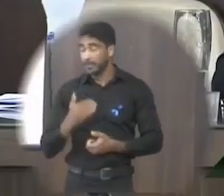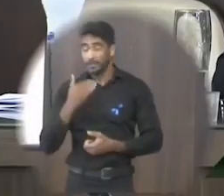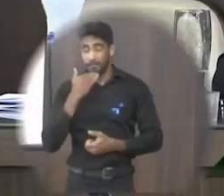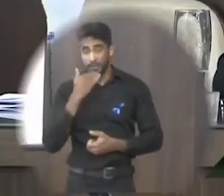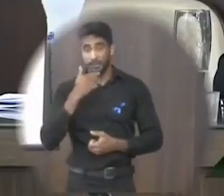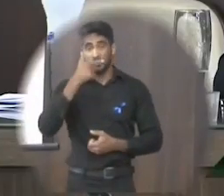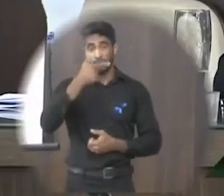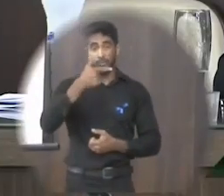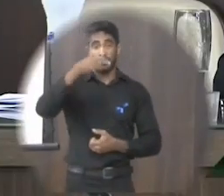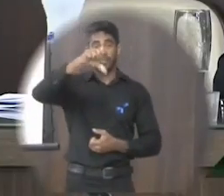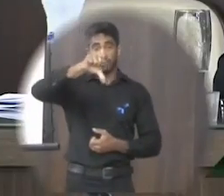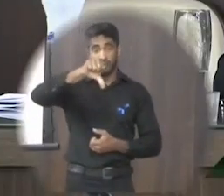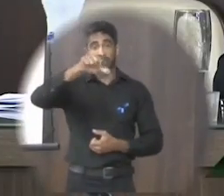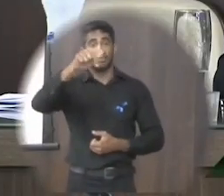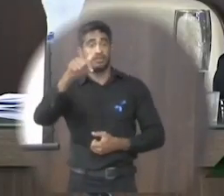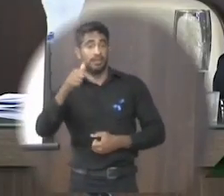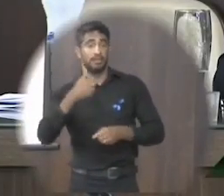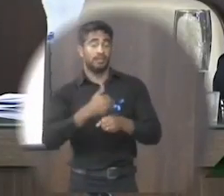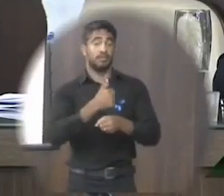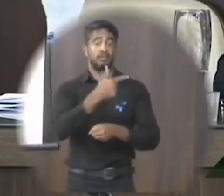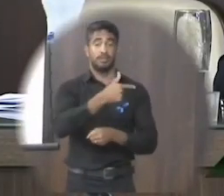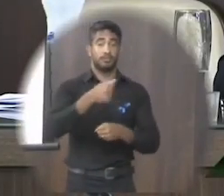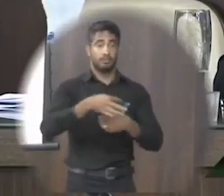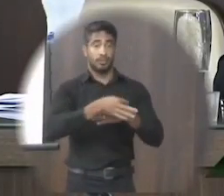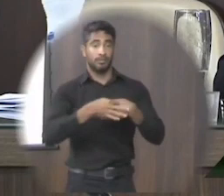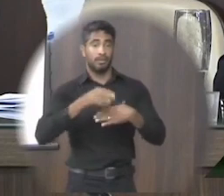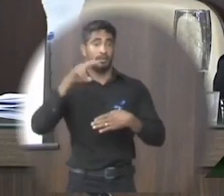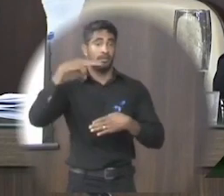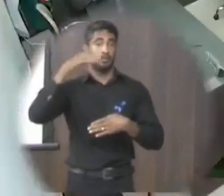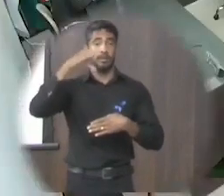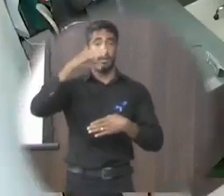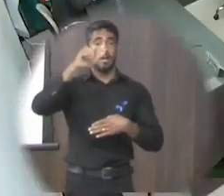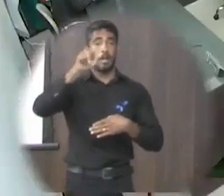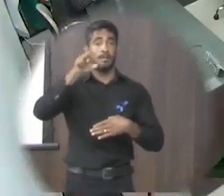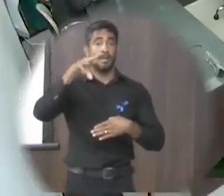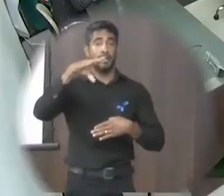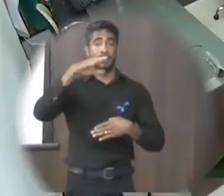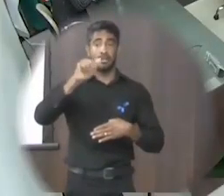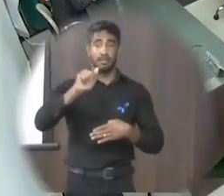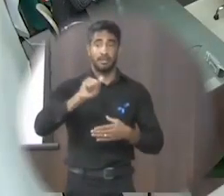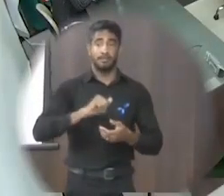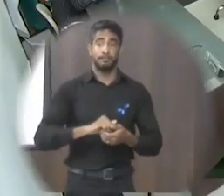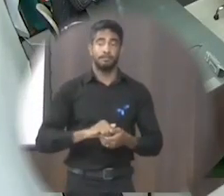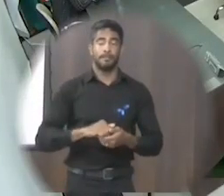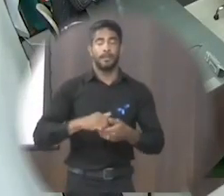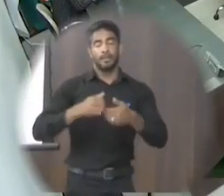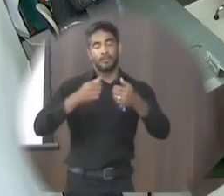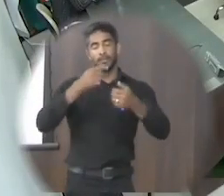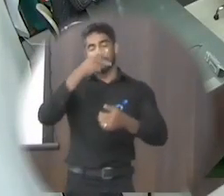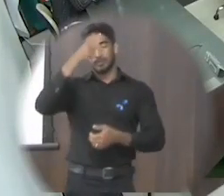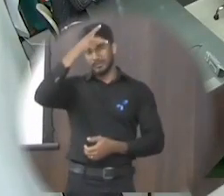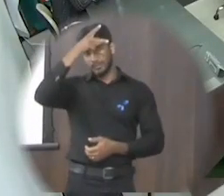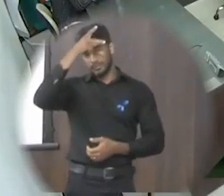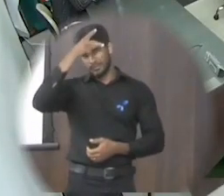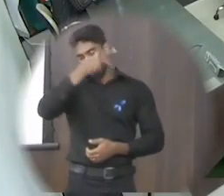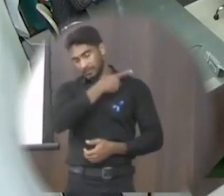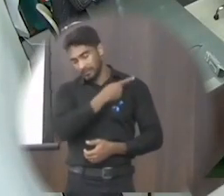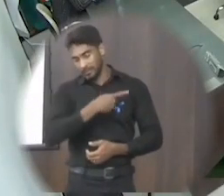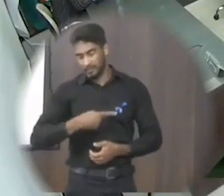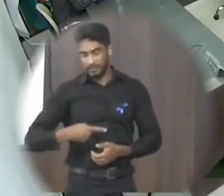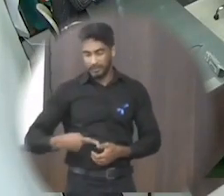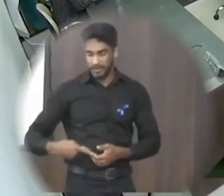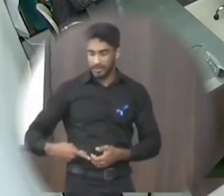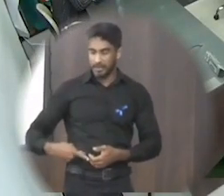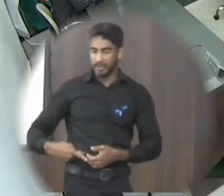Requerimento 297-2021, é autoria da vereadora Carmelina Romana da Silva Teixeira. Excelentíssimo senhor presidente, a vereadora que